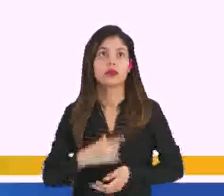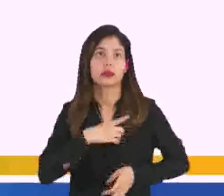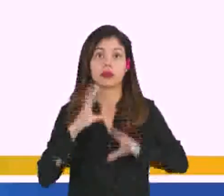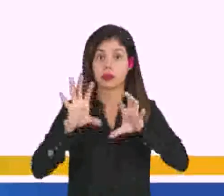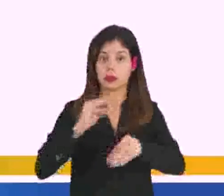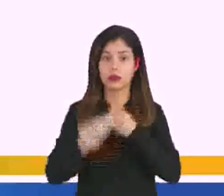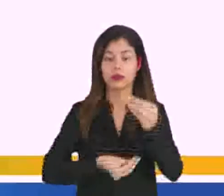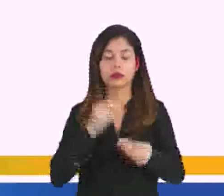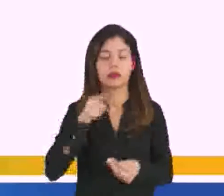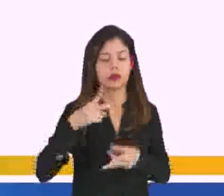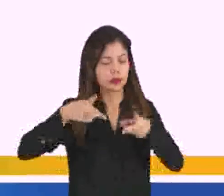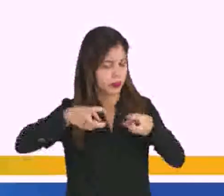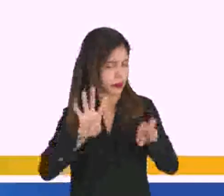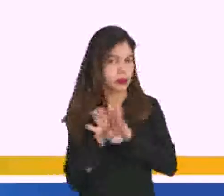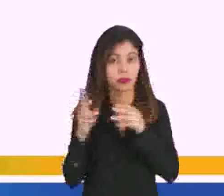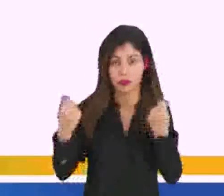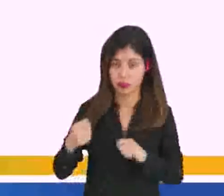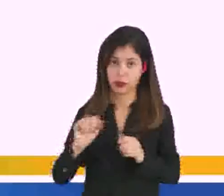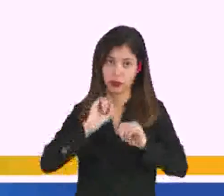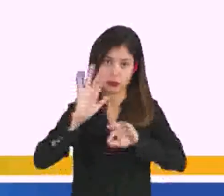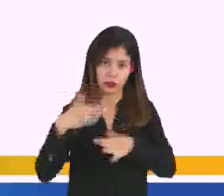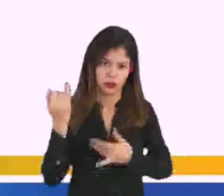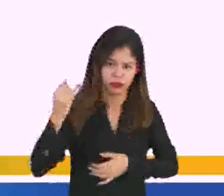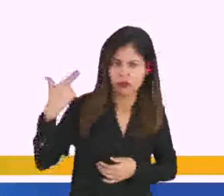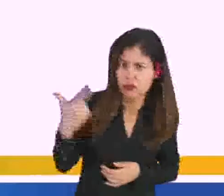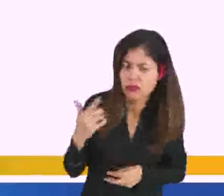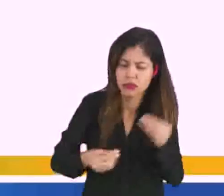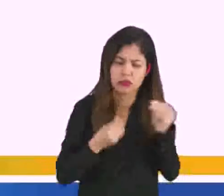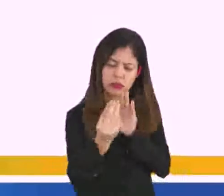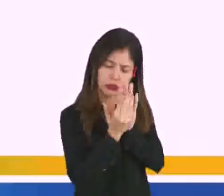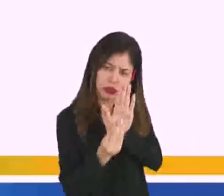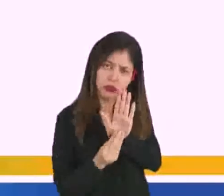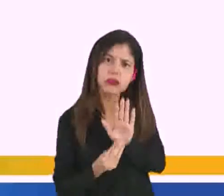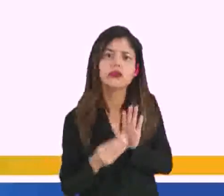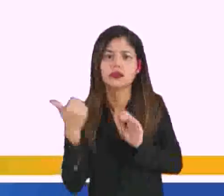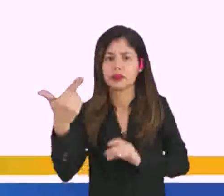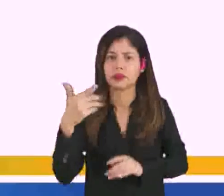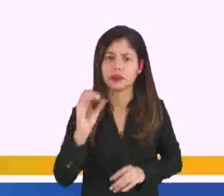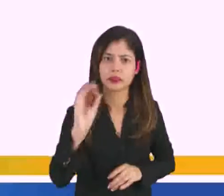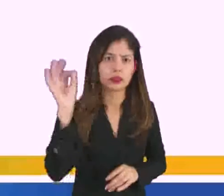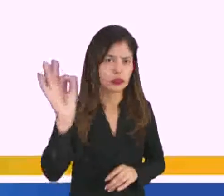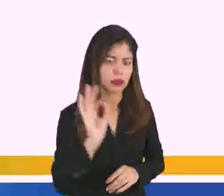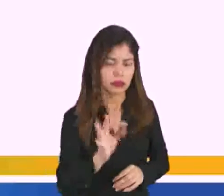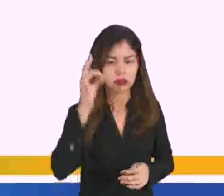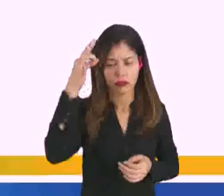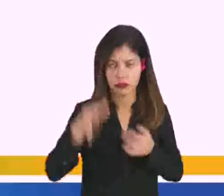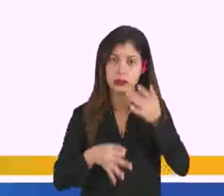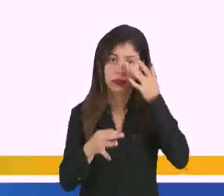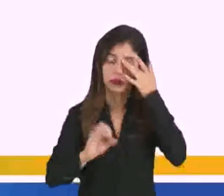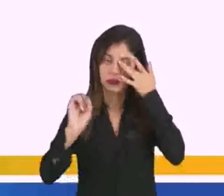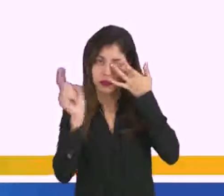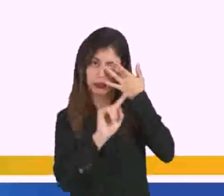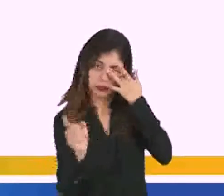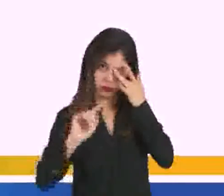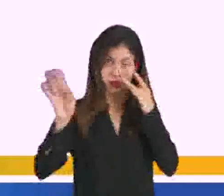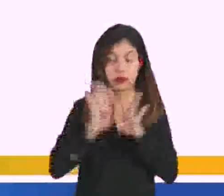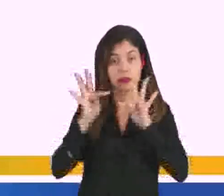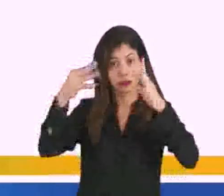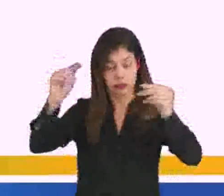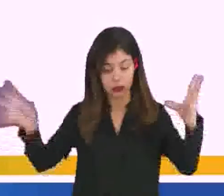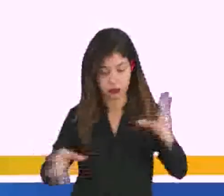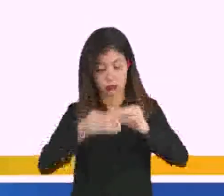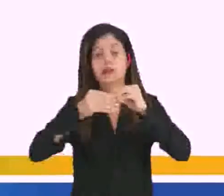como essa, né, que nós percebemos que se torna quase impossível obter um método 100% probabilístico, por não dispor de uma lista